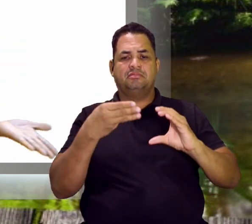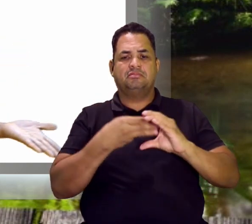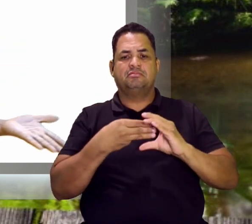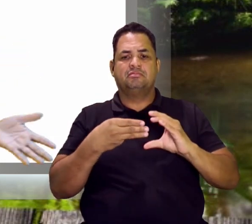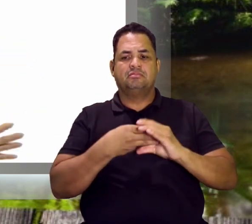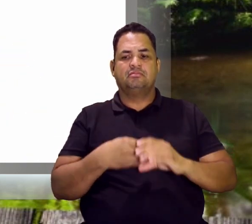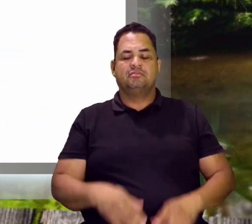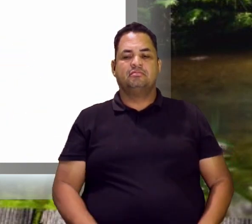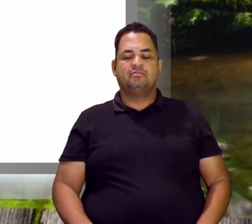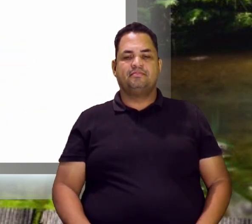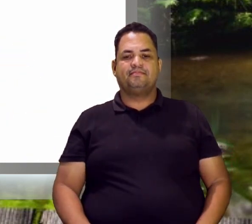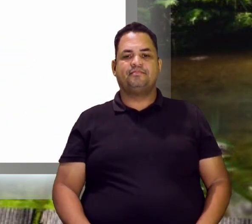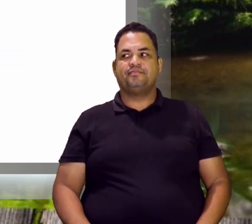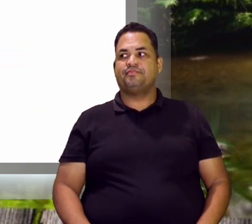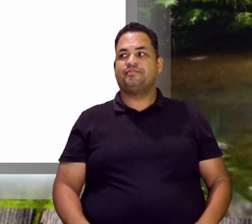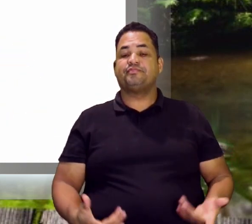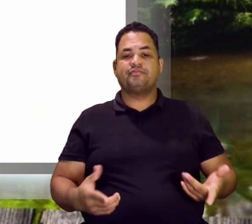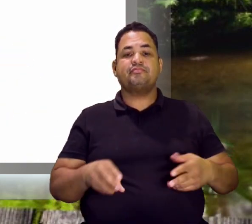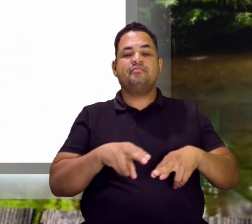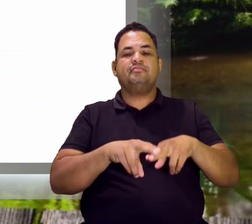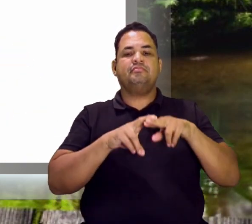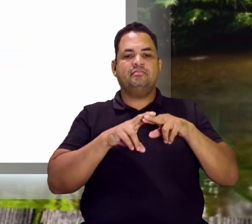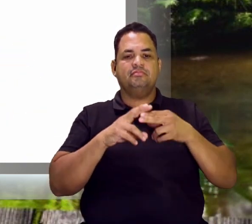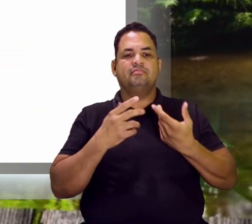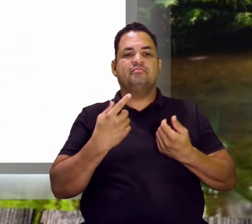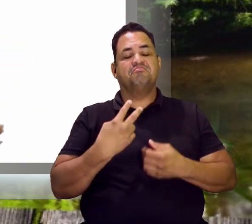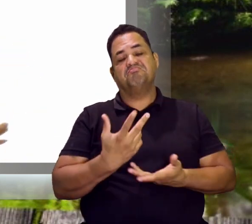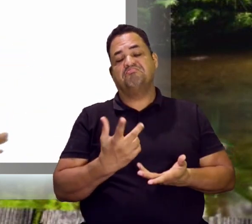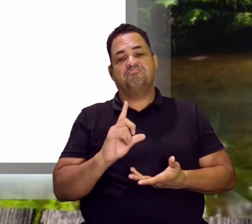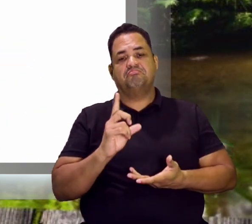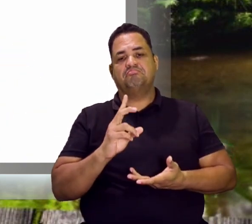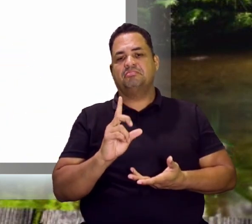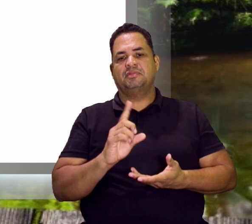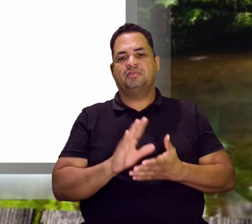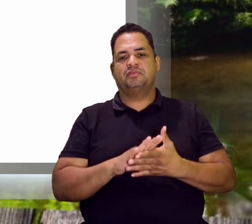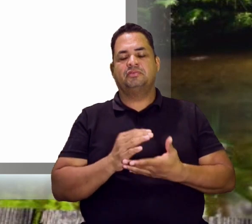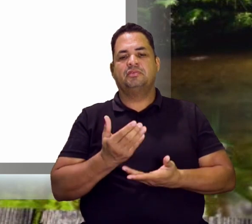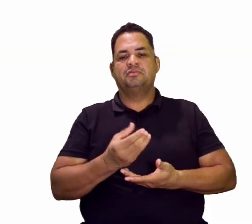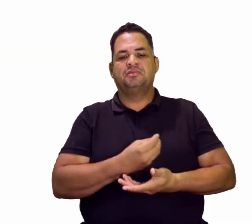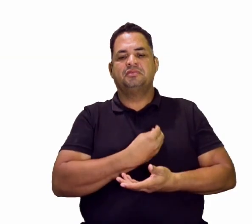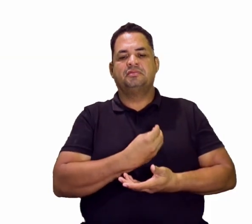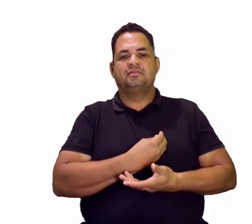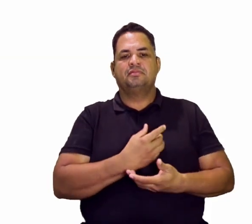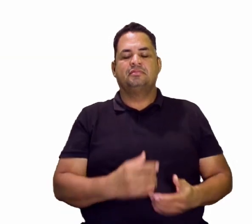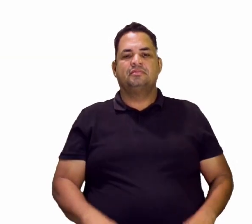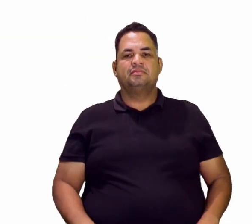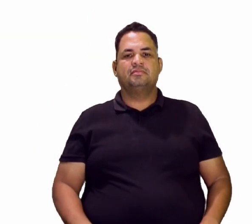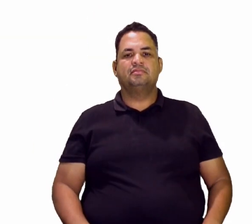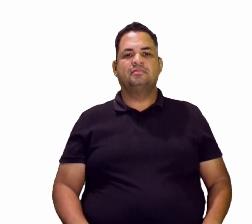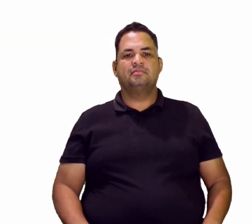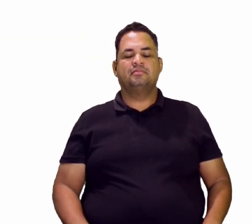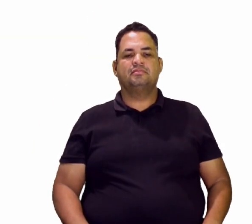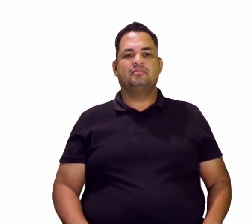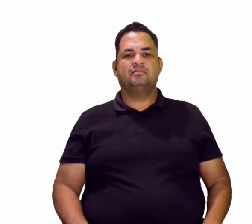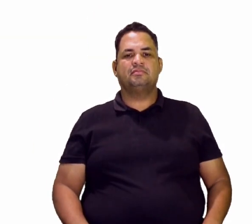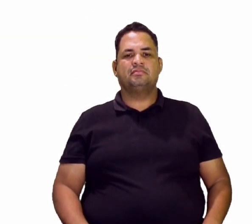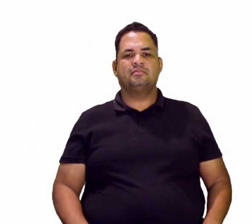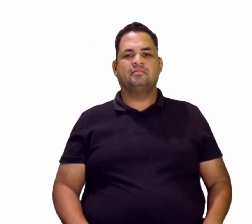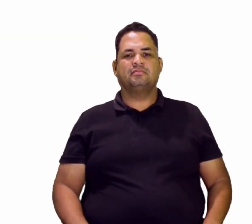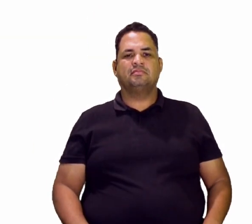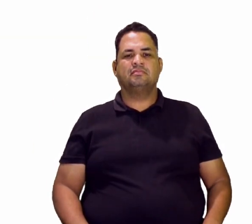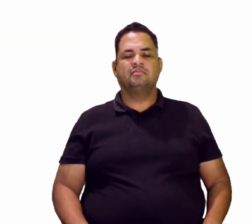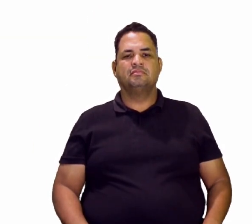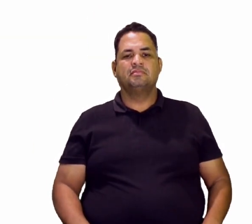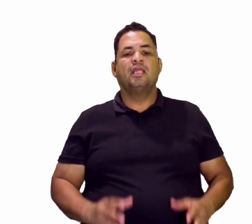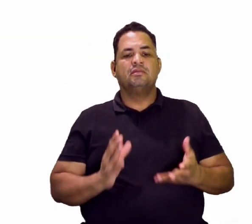isso que a grande maioria diz que eles não podem ser considerados seres vivos. Mas vamos joga lá para a gente ver dar início ao